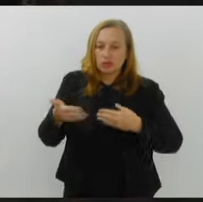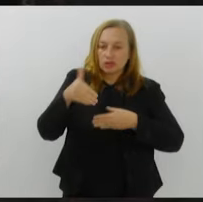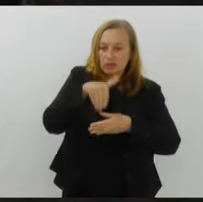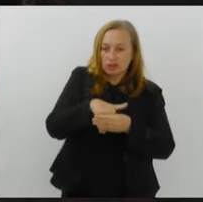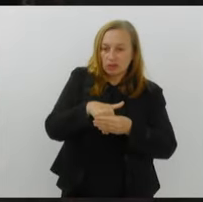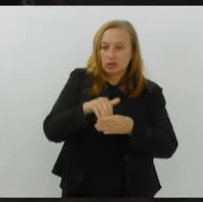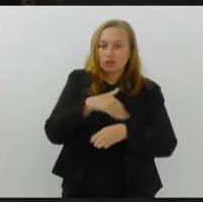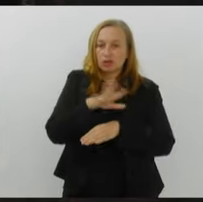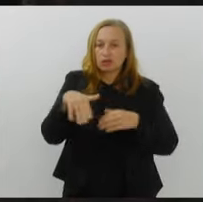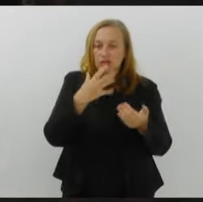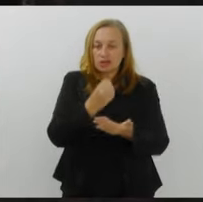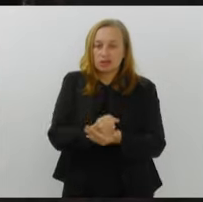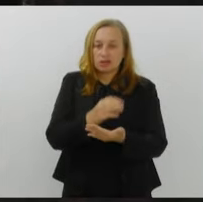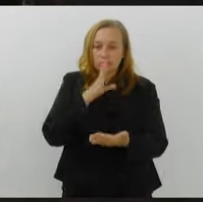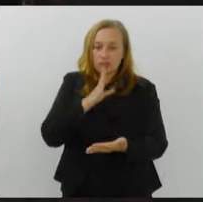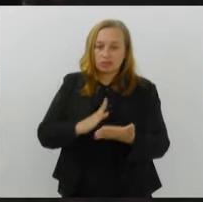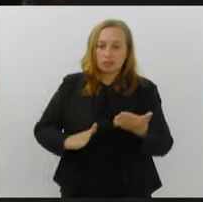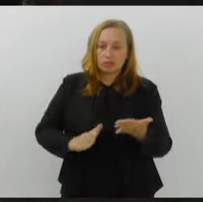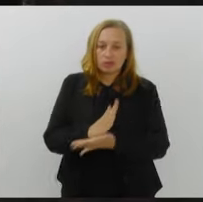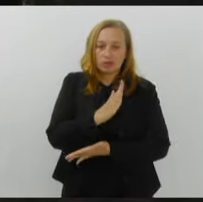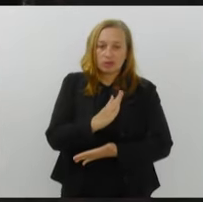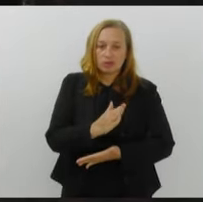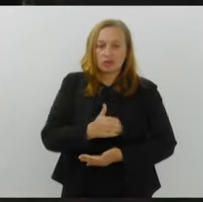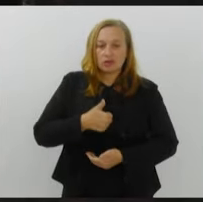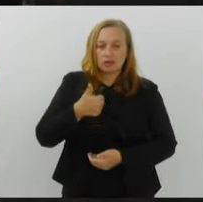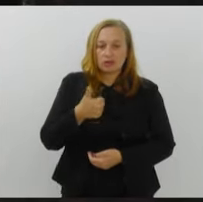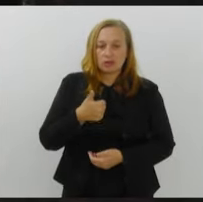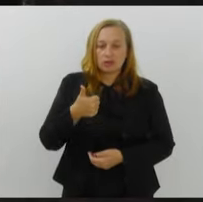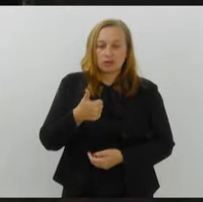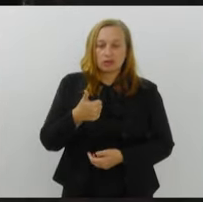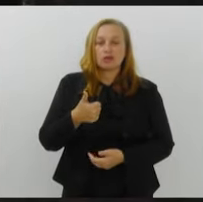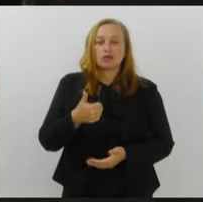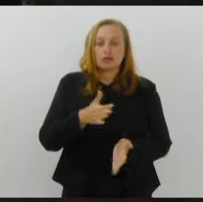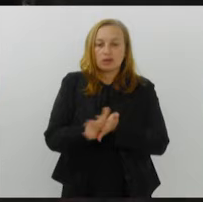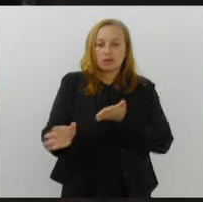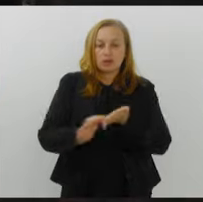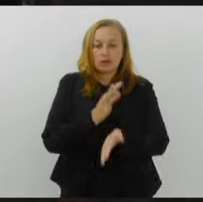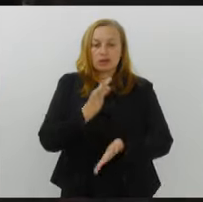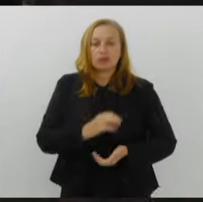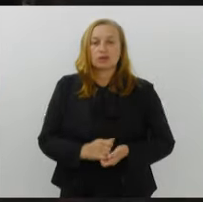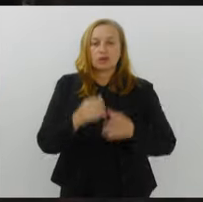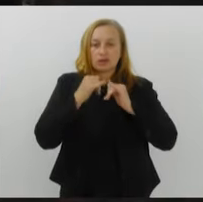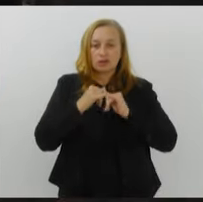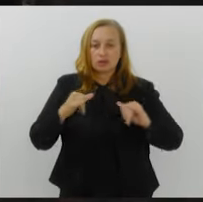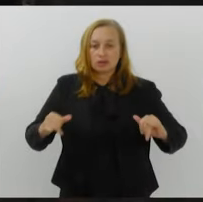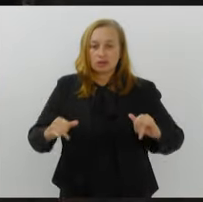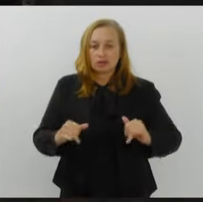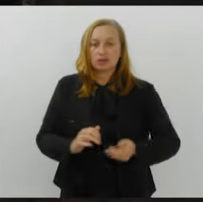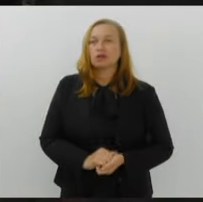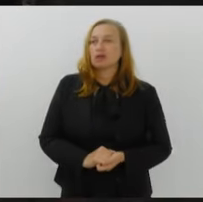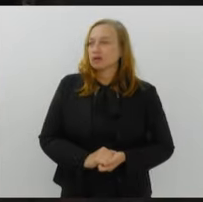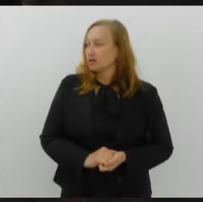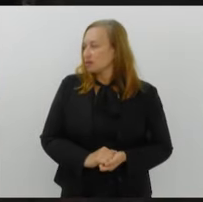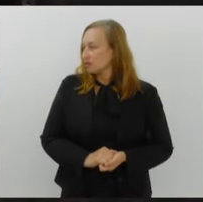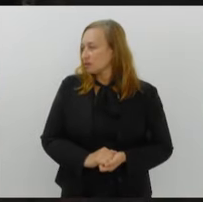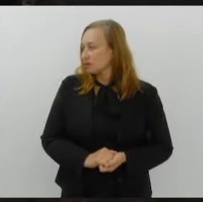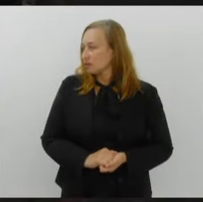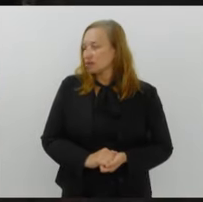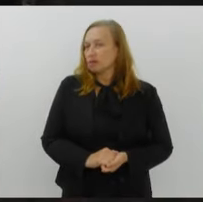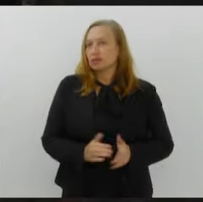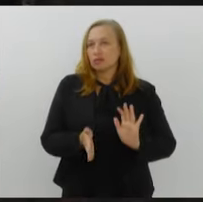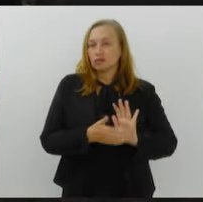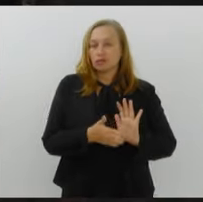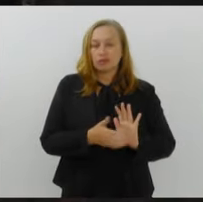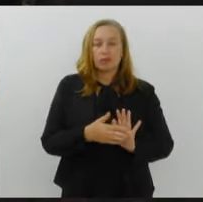votação. Senhores que aprovam, permaneçam como estão. Aprovado, vai autógrafo. Para a declaração de voto, a autora da proposta.